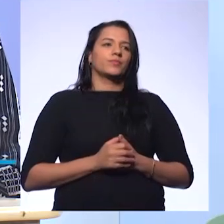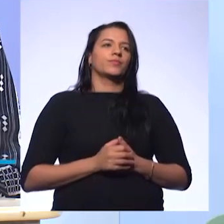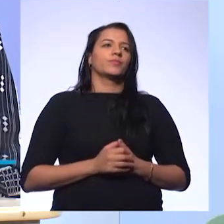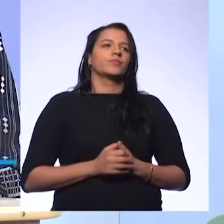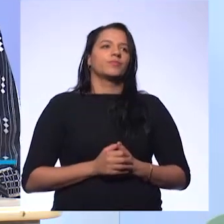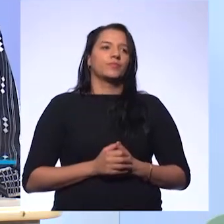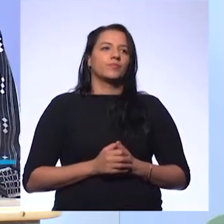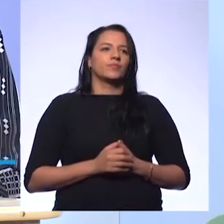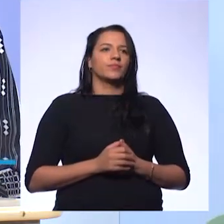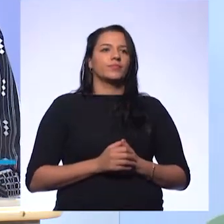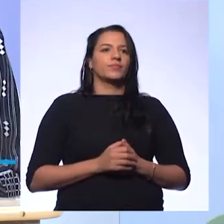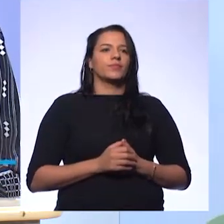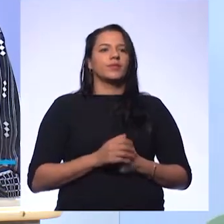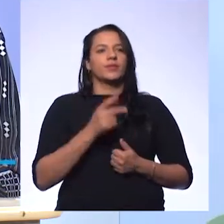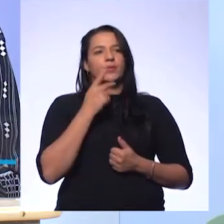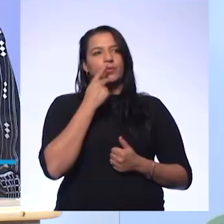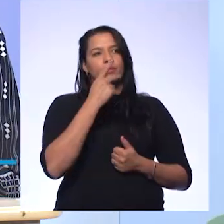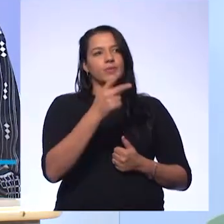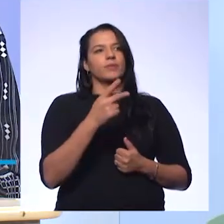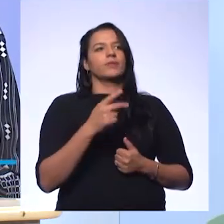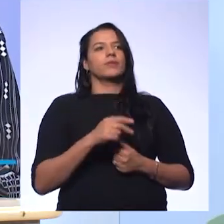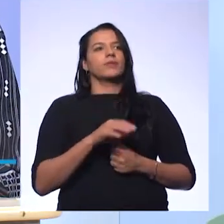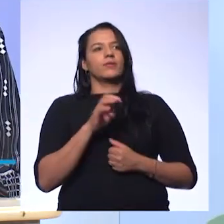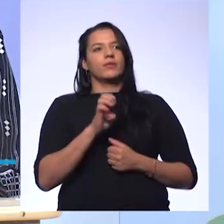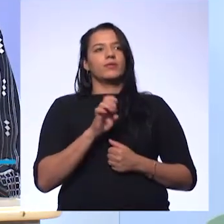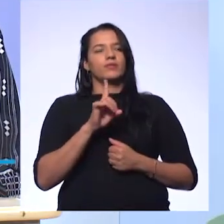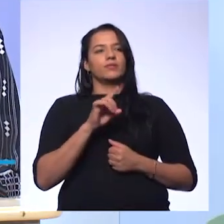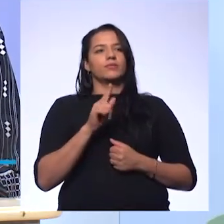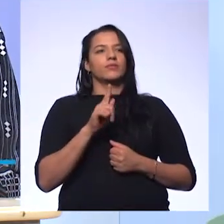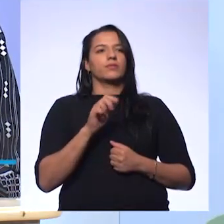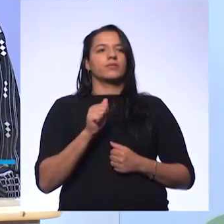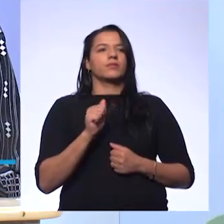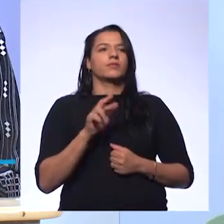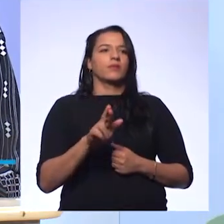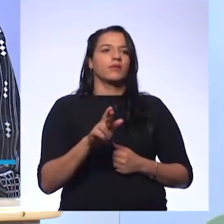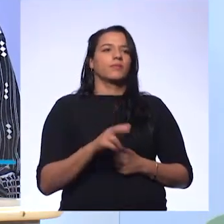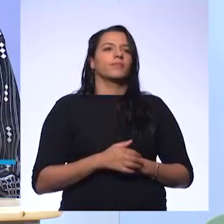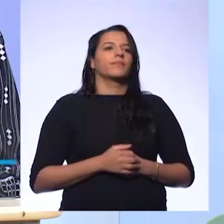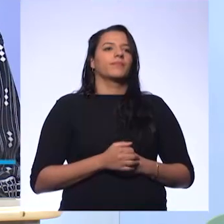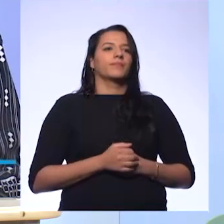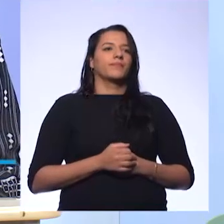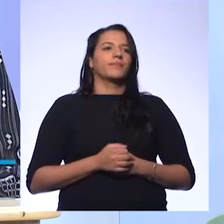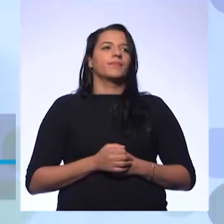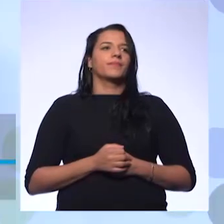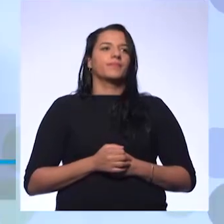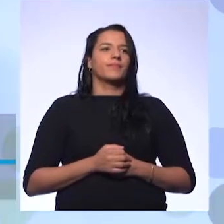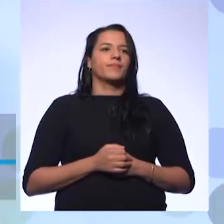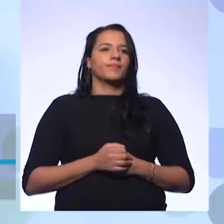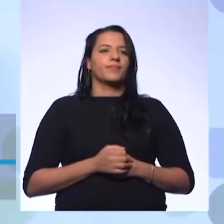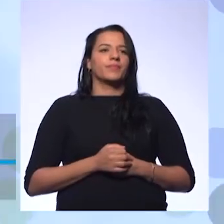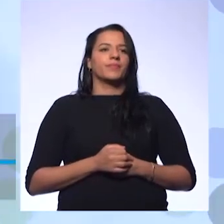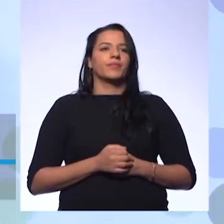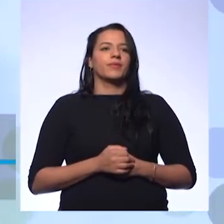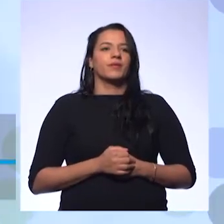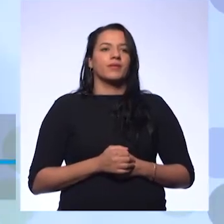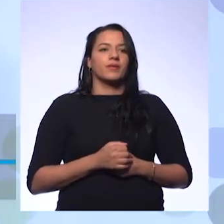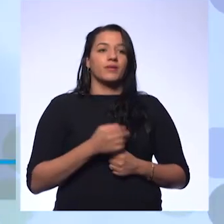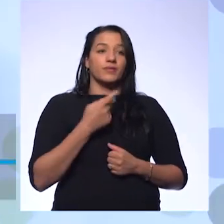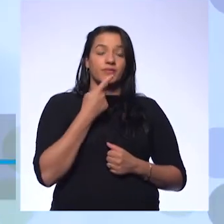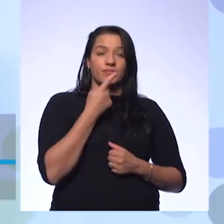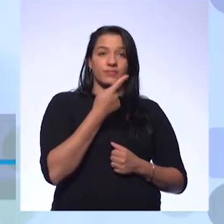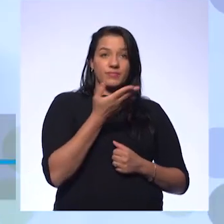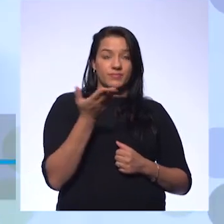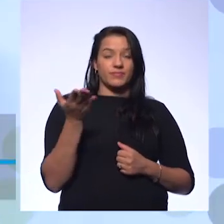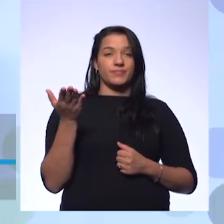Dedeca. Edgar Dedeca. Tá indo aqui pela opinião do Edgar. Estão todos afirmando que foi golpe. Vocês sabem, estudantes, que a